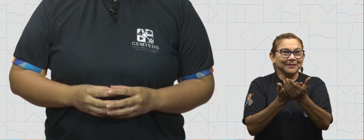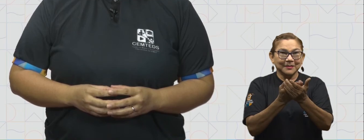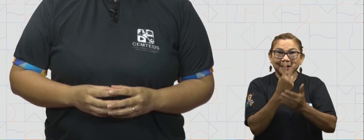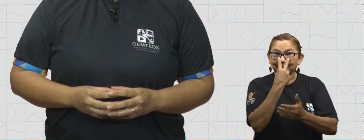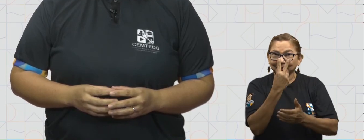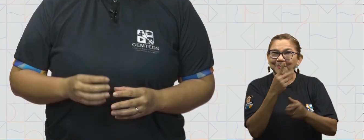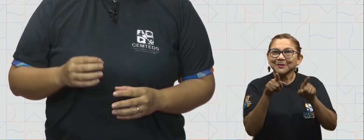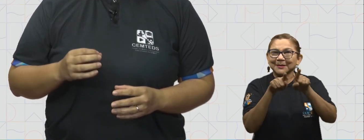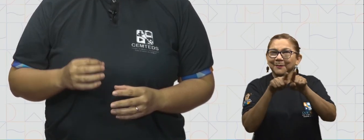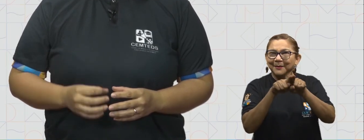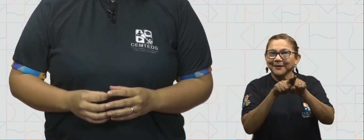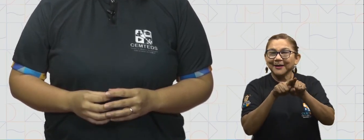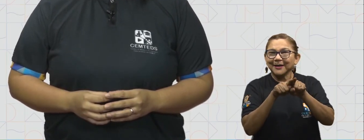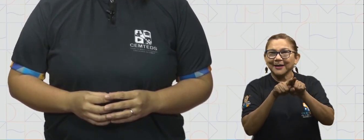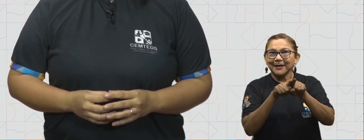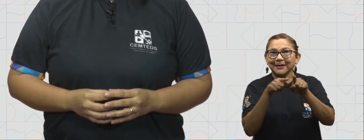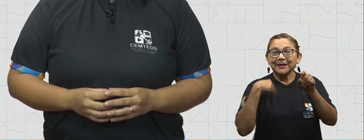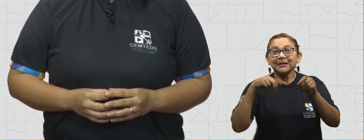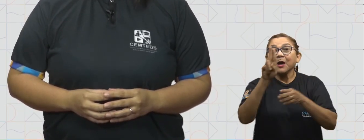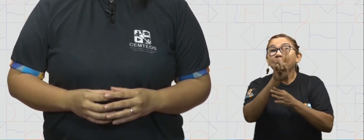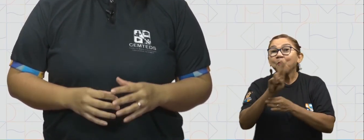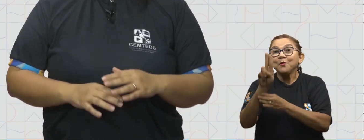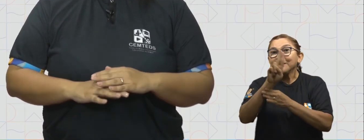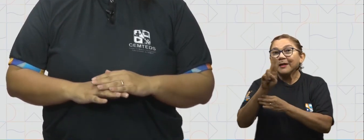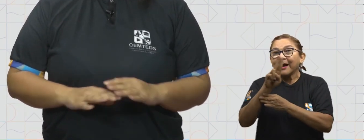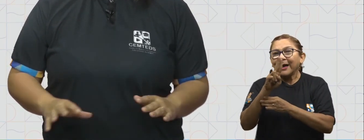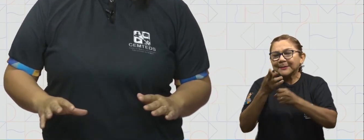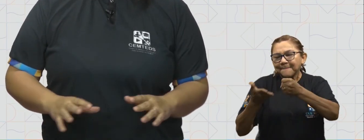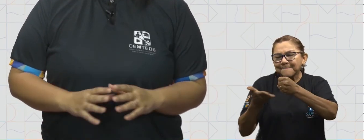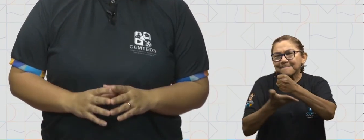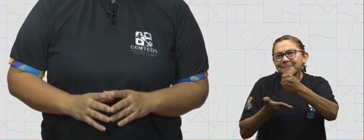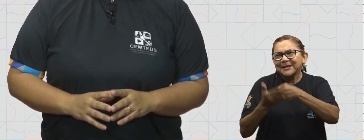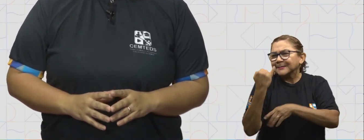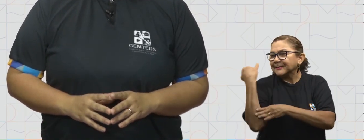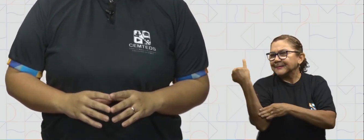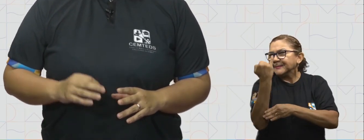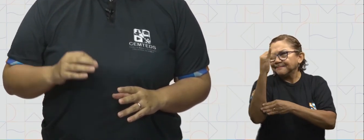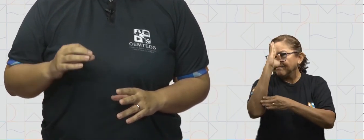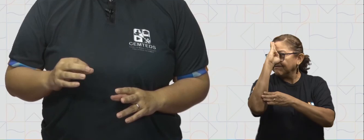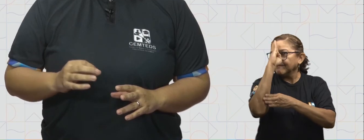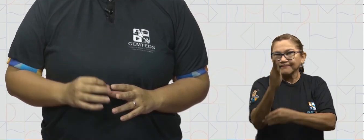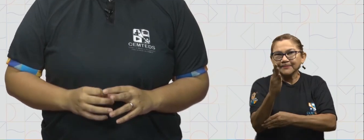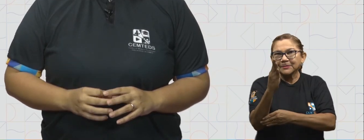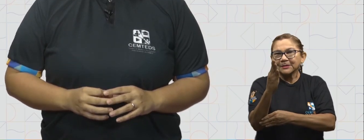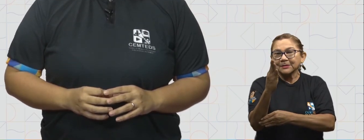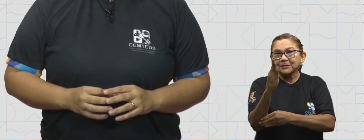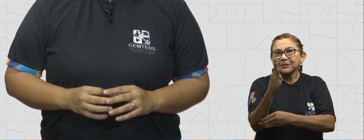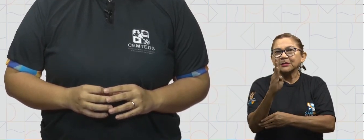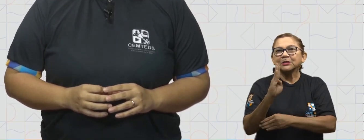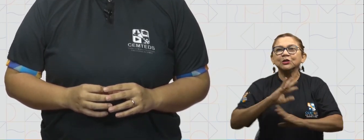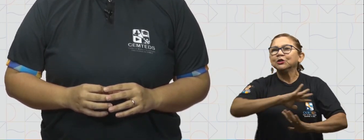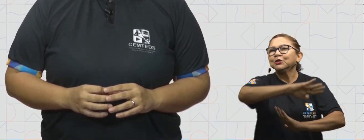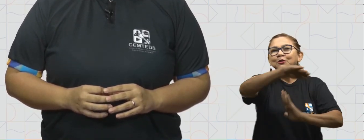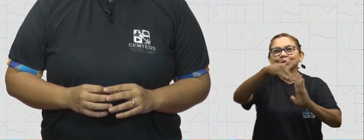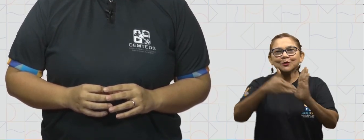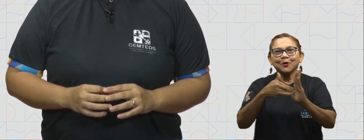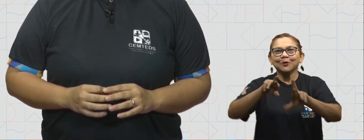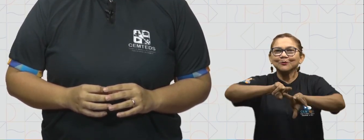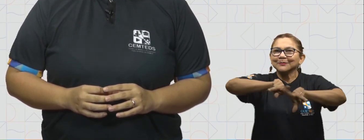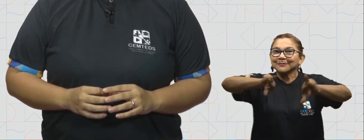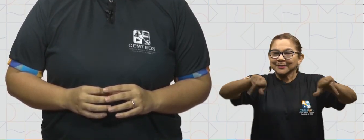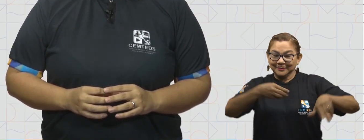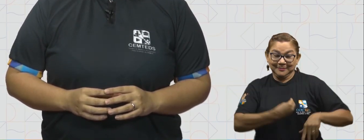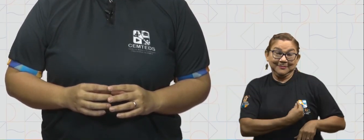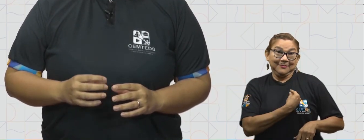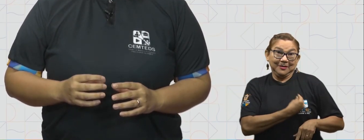que as células são a unidade básica funcional de todo ser vivo. Conhecemos que em cada grupo